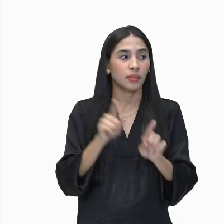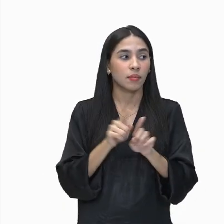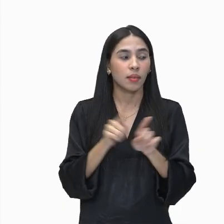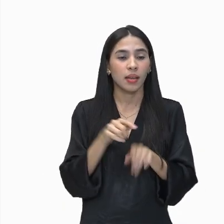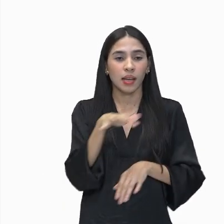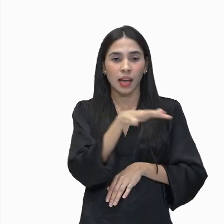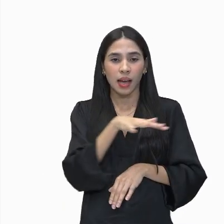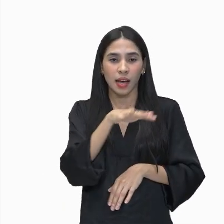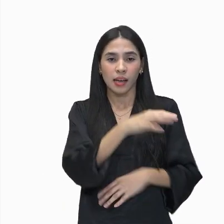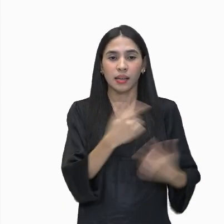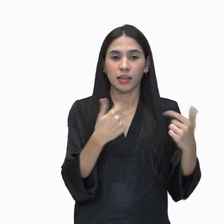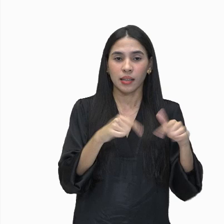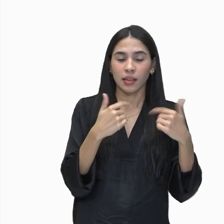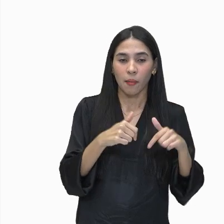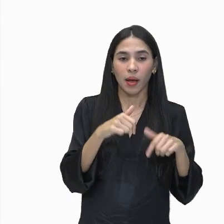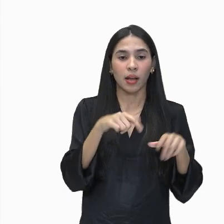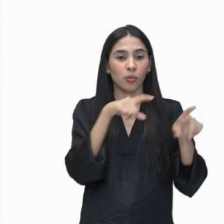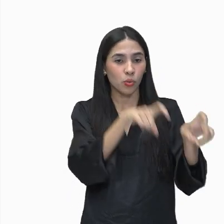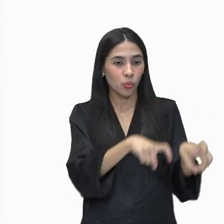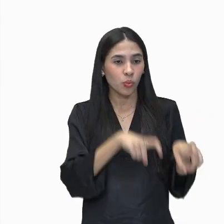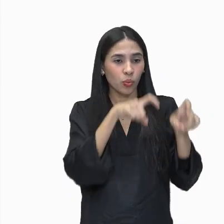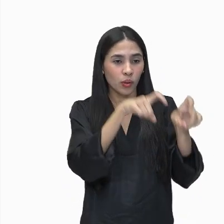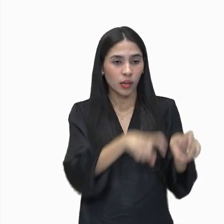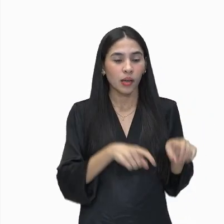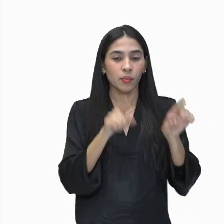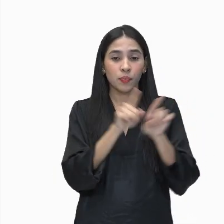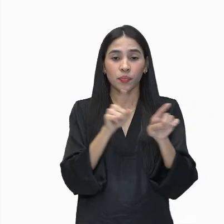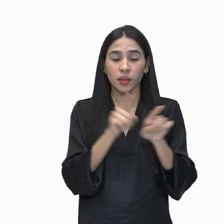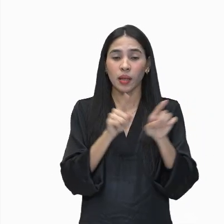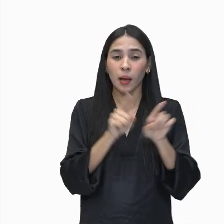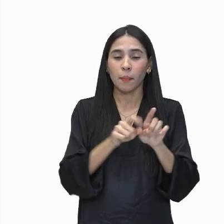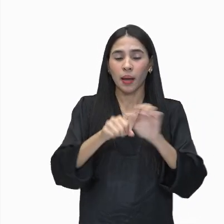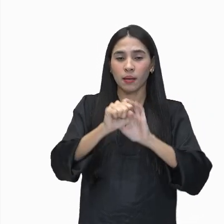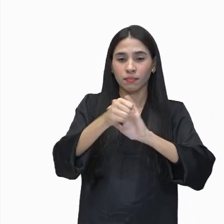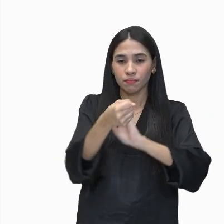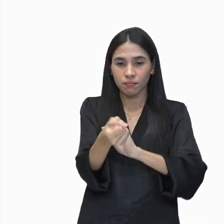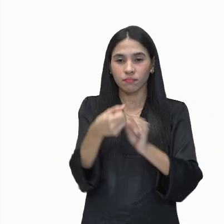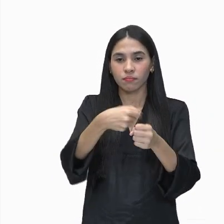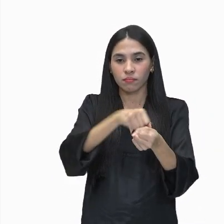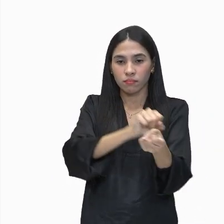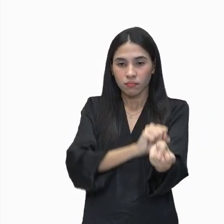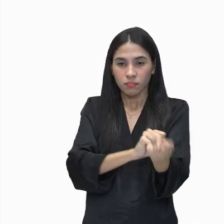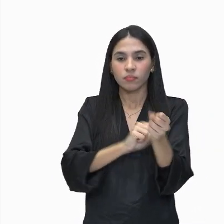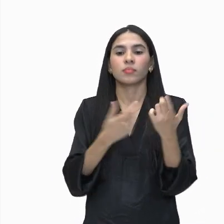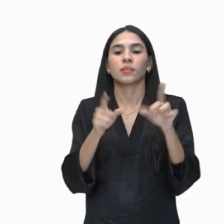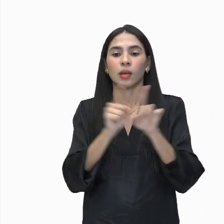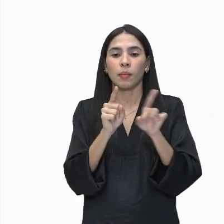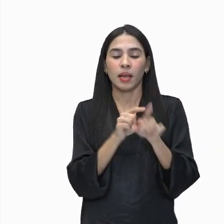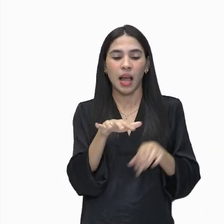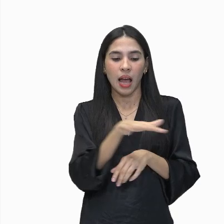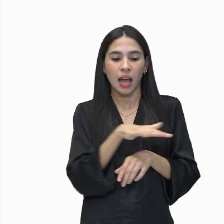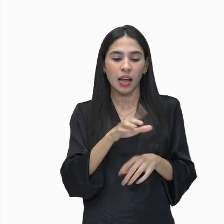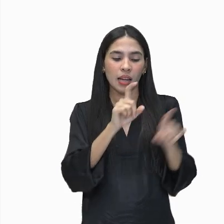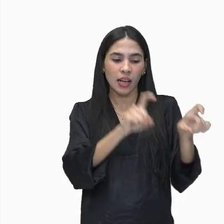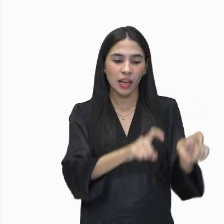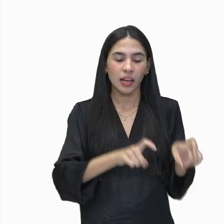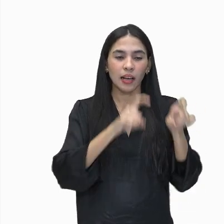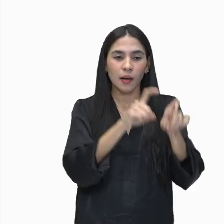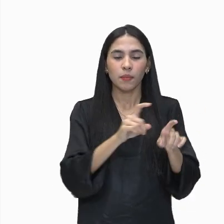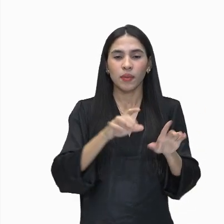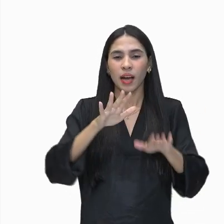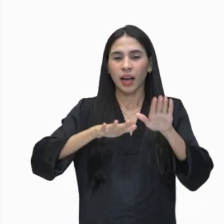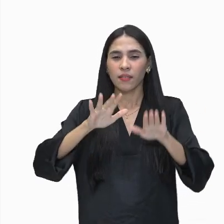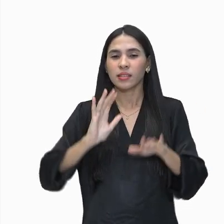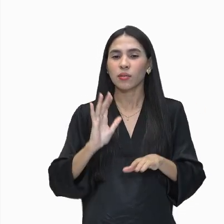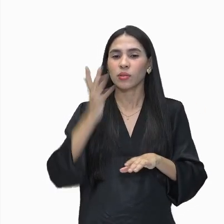dos trabalhadores no campo, né, da força de trabalho no campo, onde muitas vezes o que aconteceu?